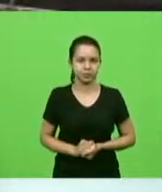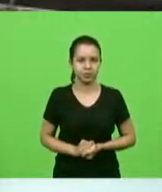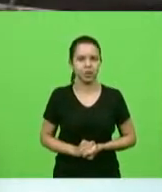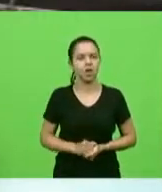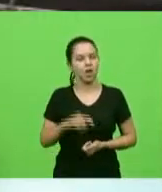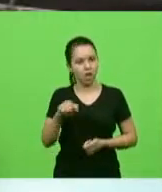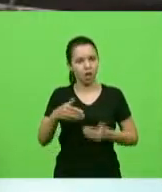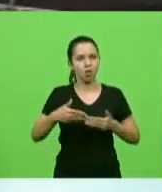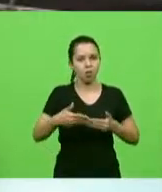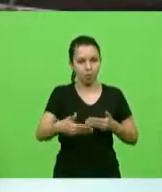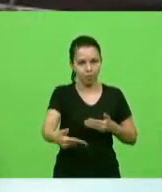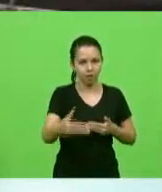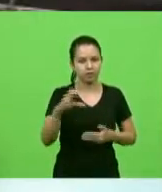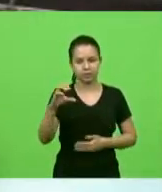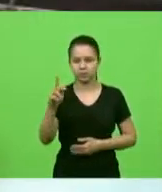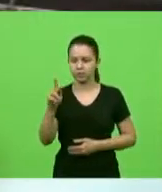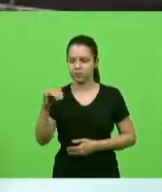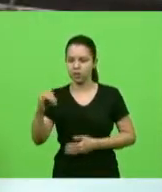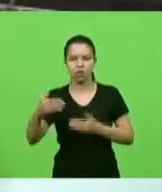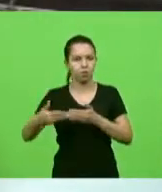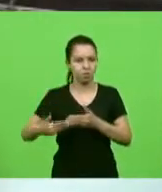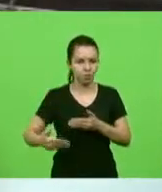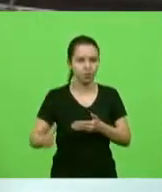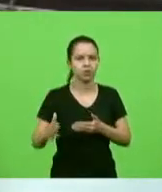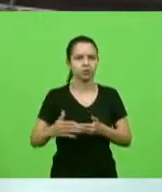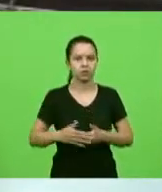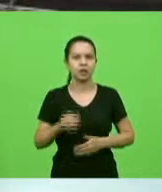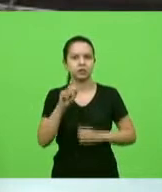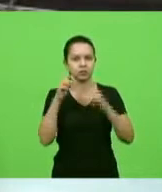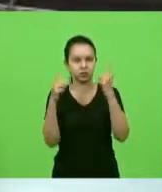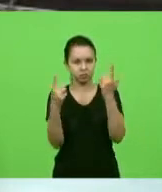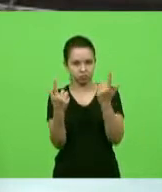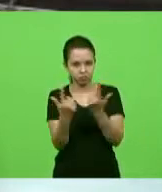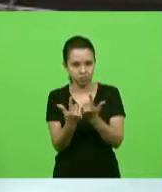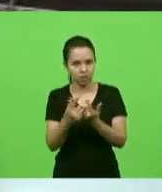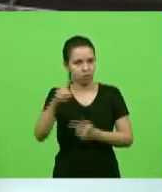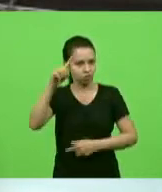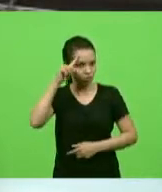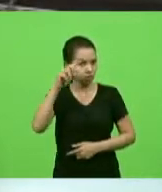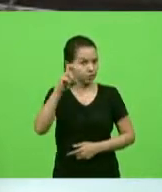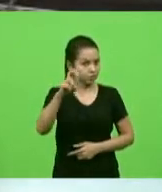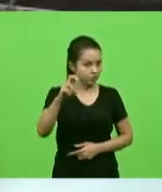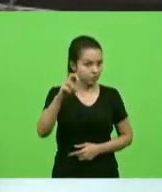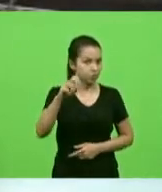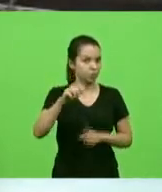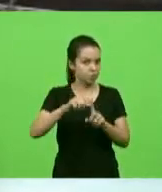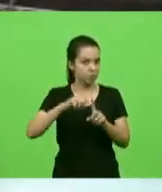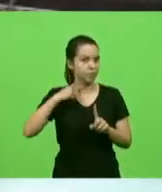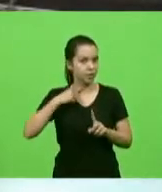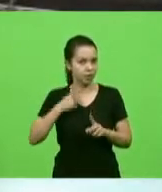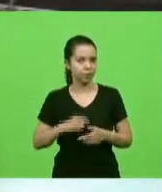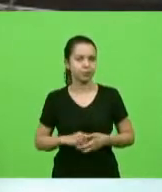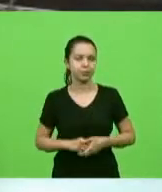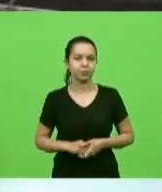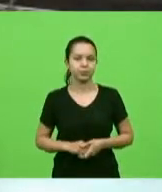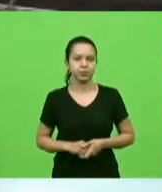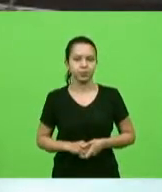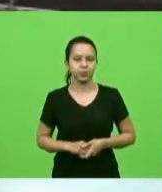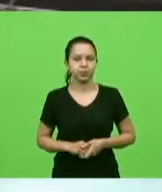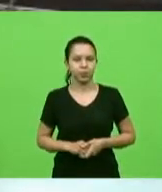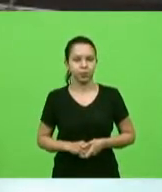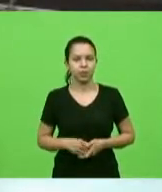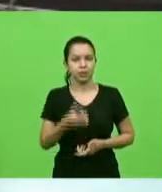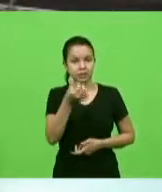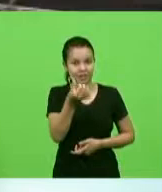Oxigênio agia, a CPI era instalada na Assembleia Legislativa no dia 5 de maio, apenas